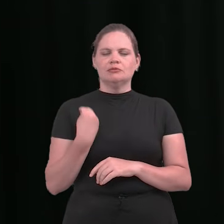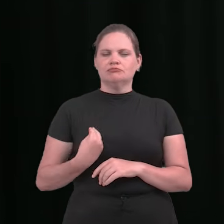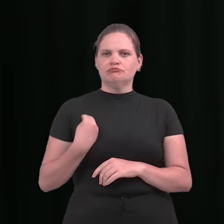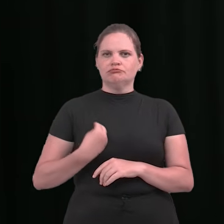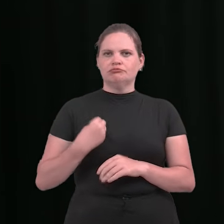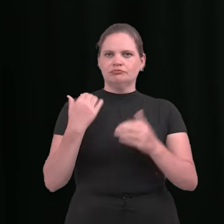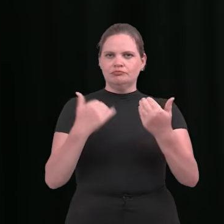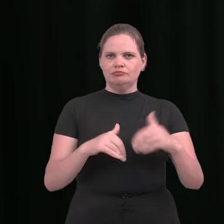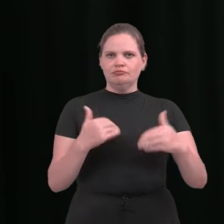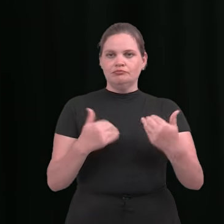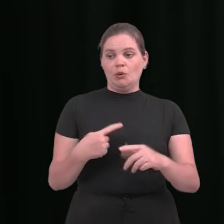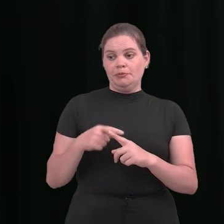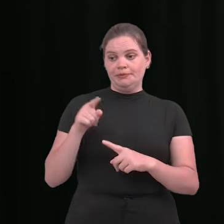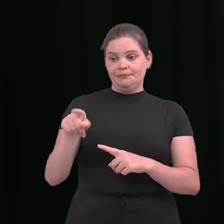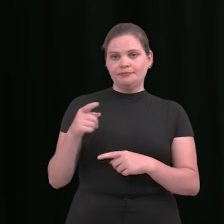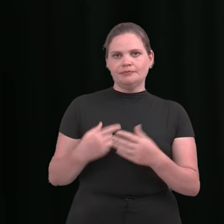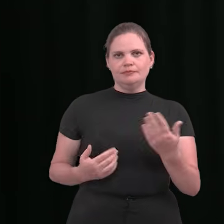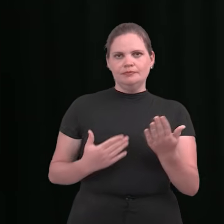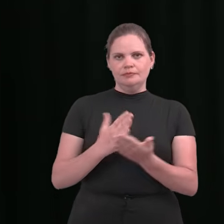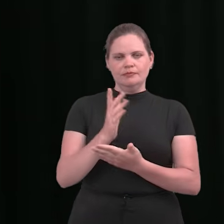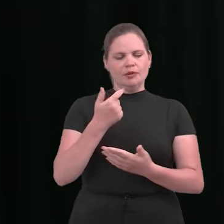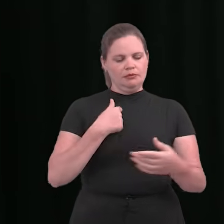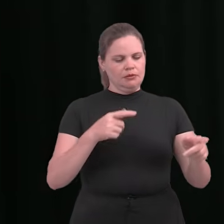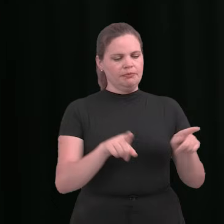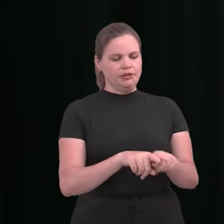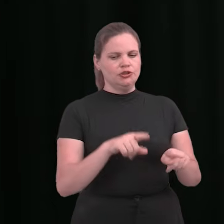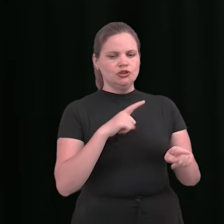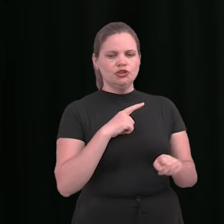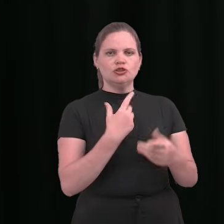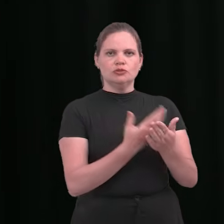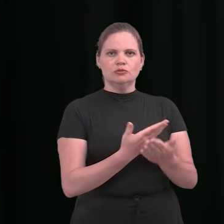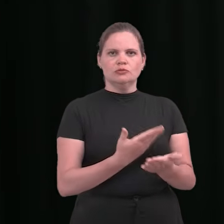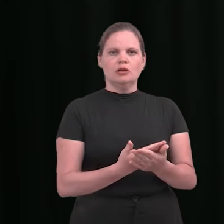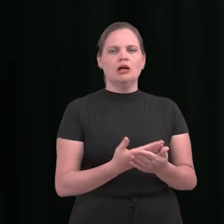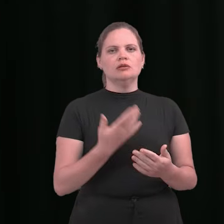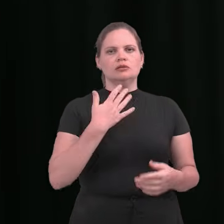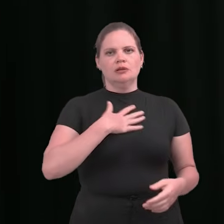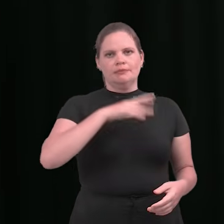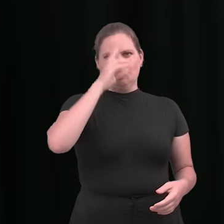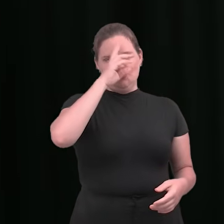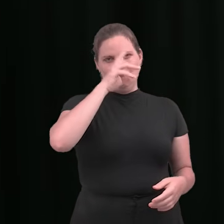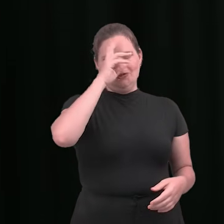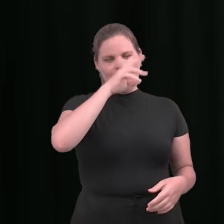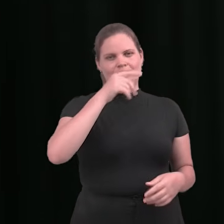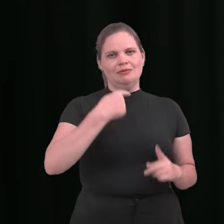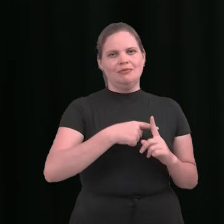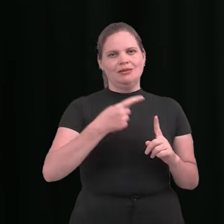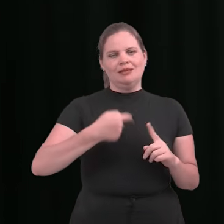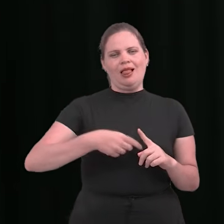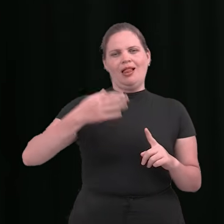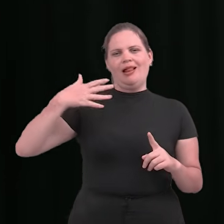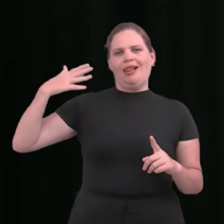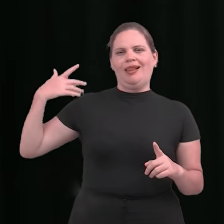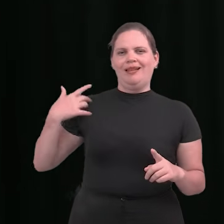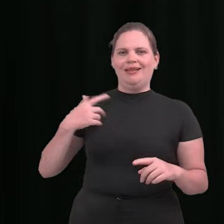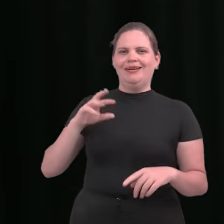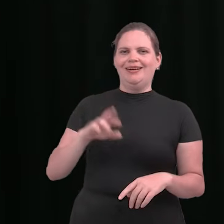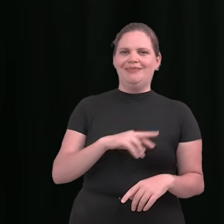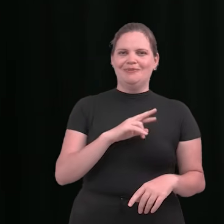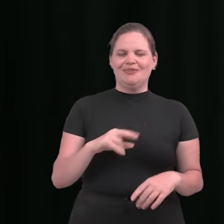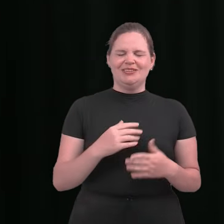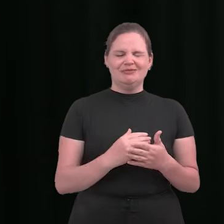né? O concurso que ele passou foi o concurso que eu fiz também. Olha só. E na minha história lá, foi aqueles que eu fiquei lá na... Tava no